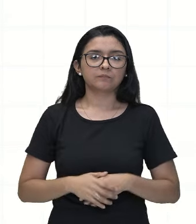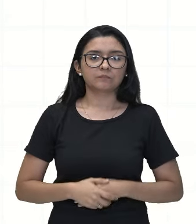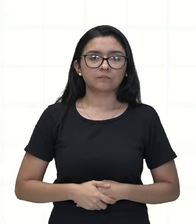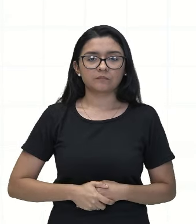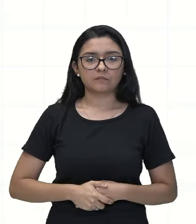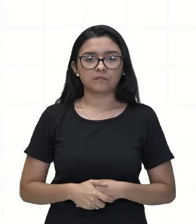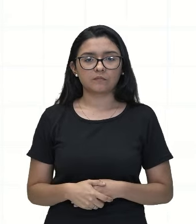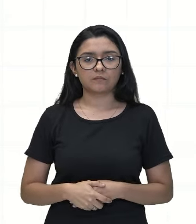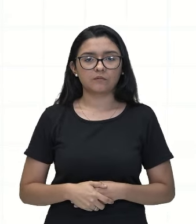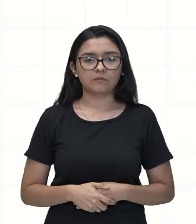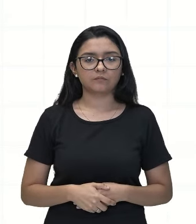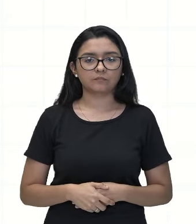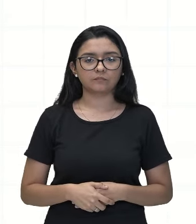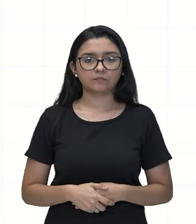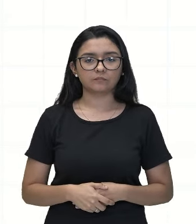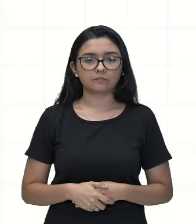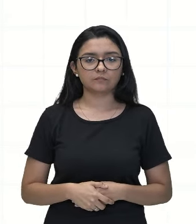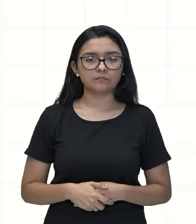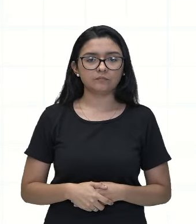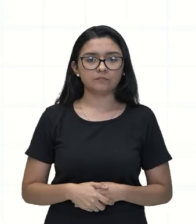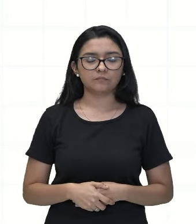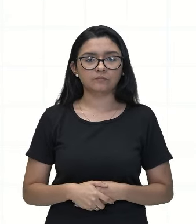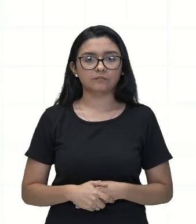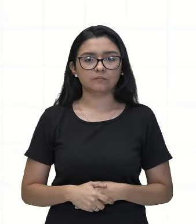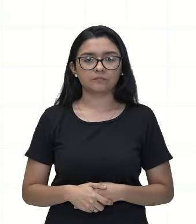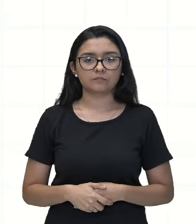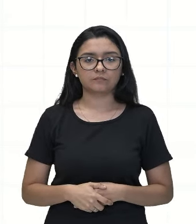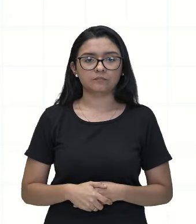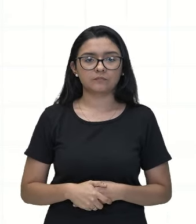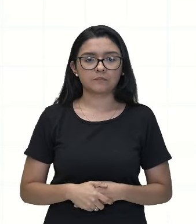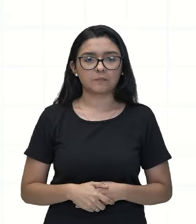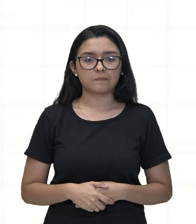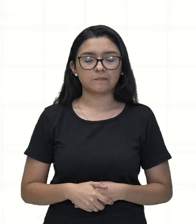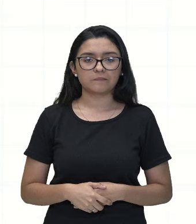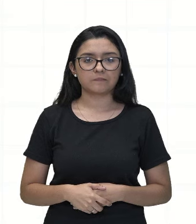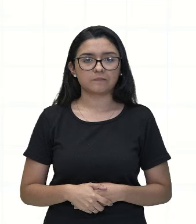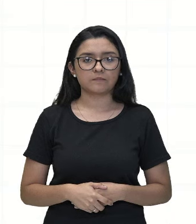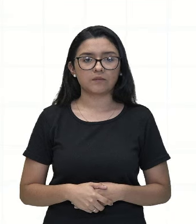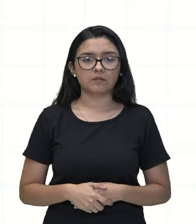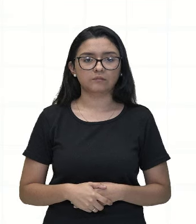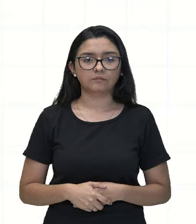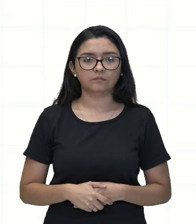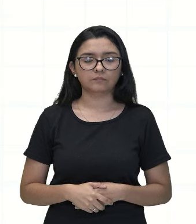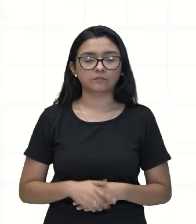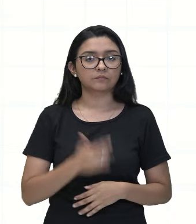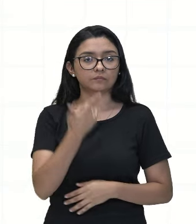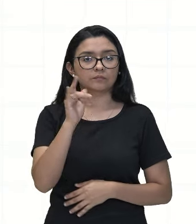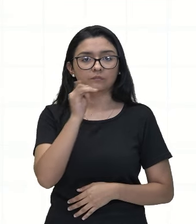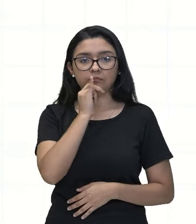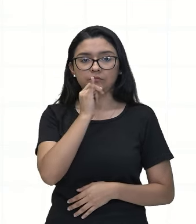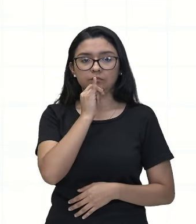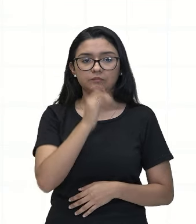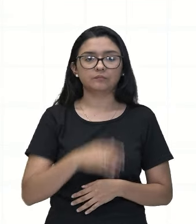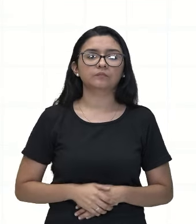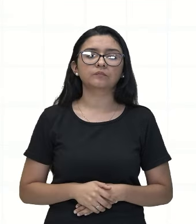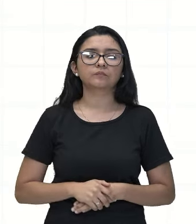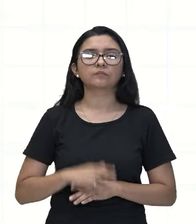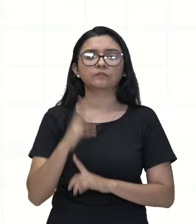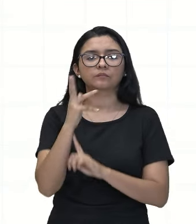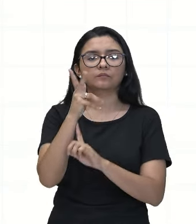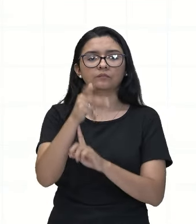gente ou elas Ok então o outro exemplo o artista viajou por